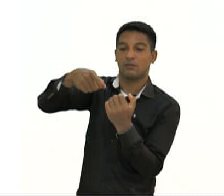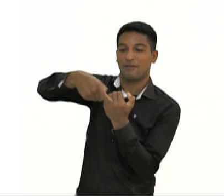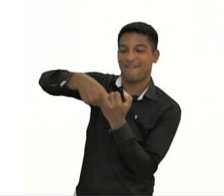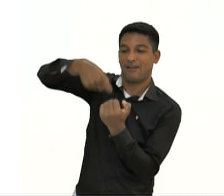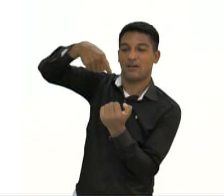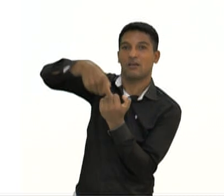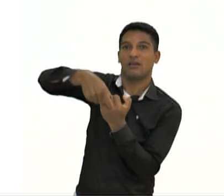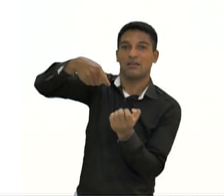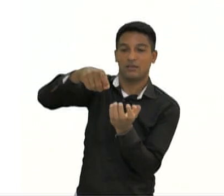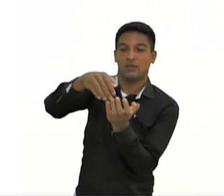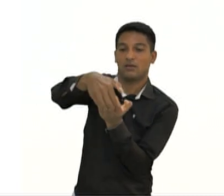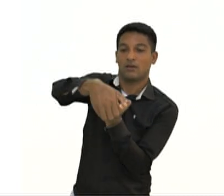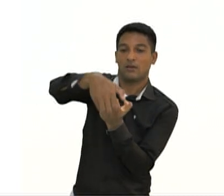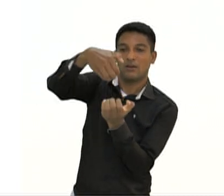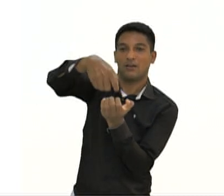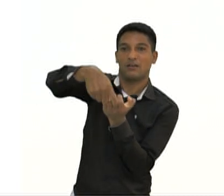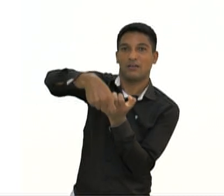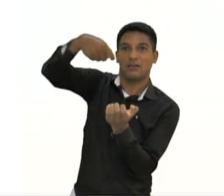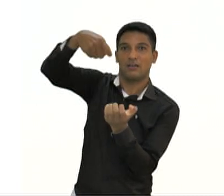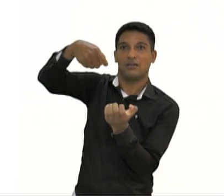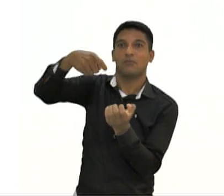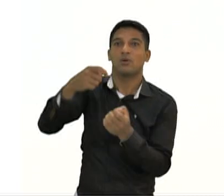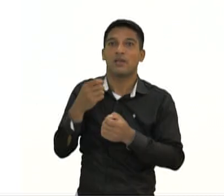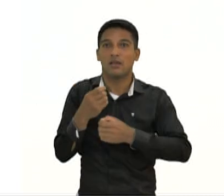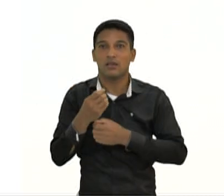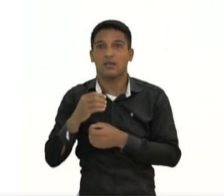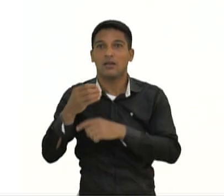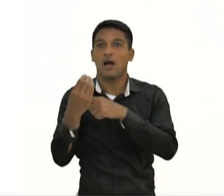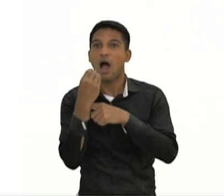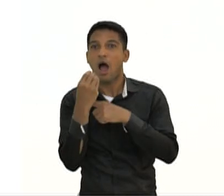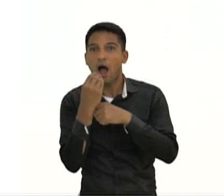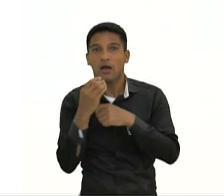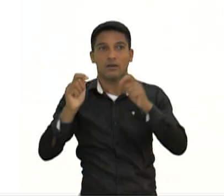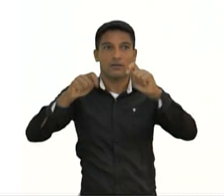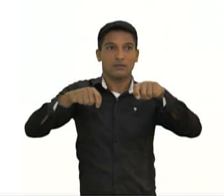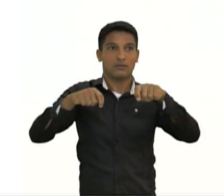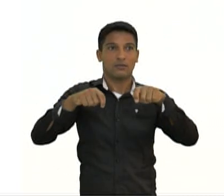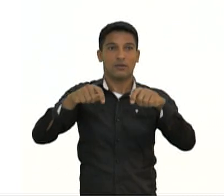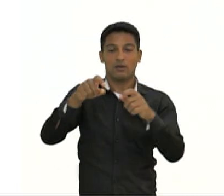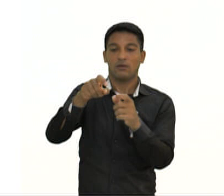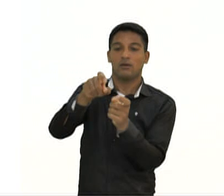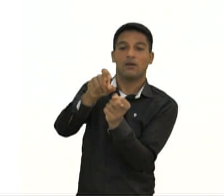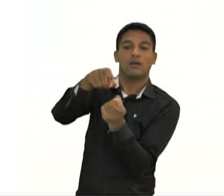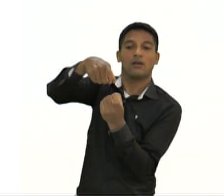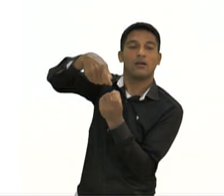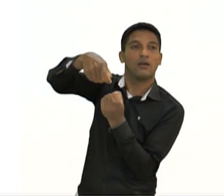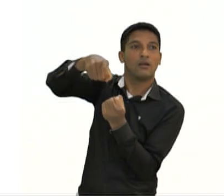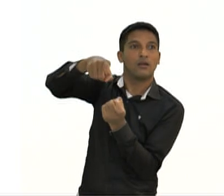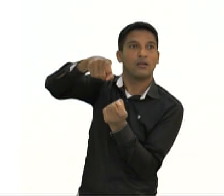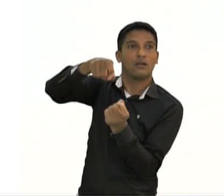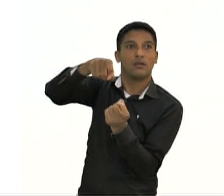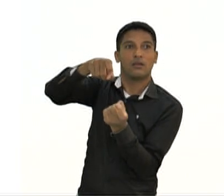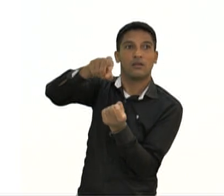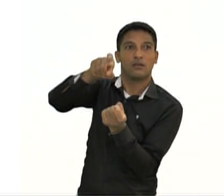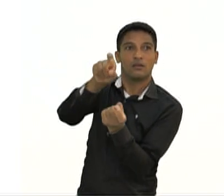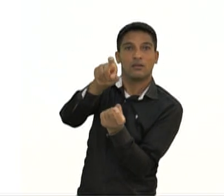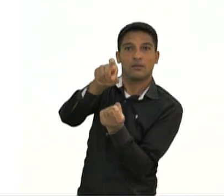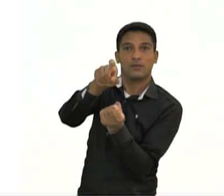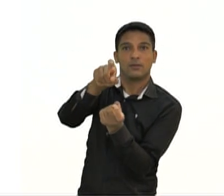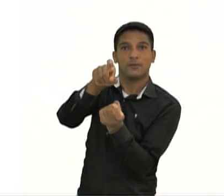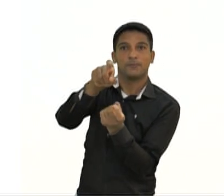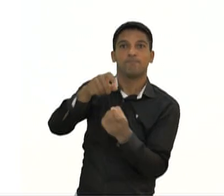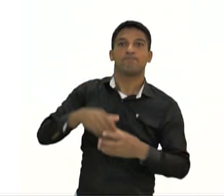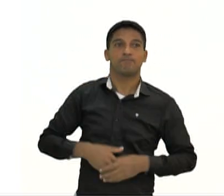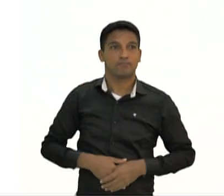poder se alimentar. Já estão extintos, por isso o termo multituberculado, que significa dentes adaptados à raspagem.